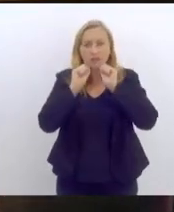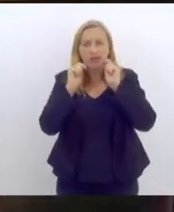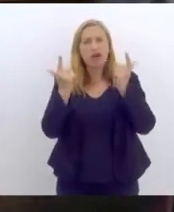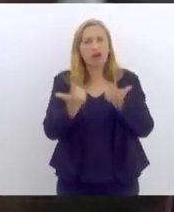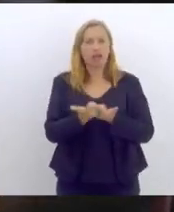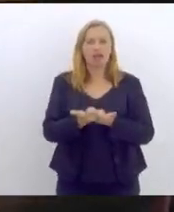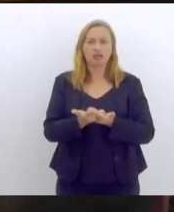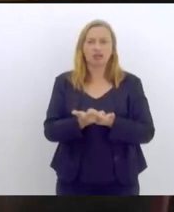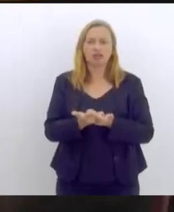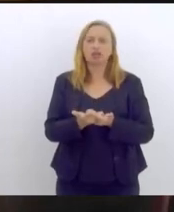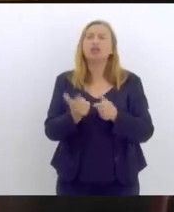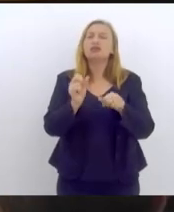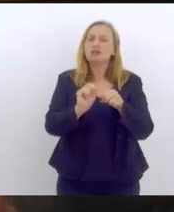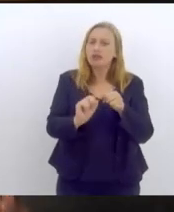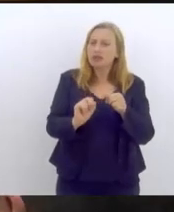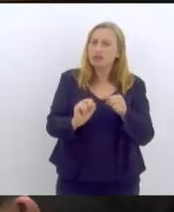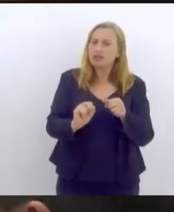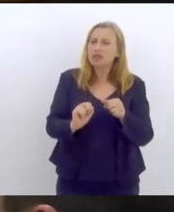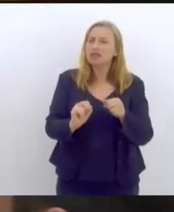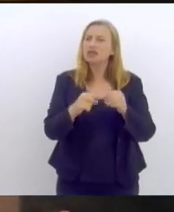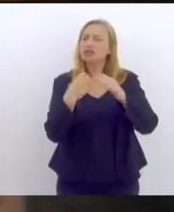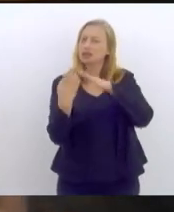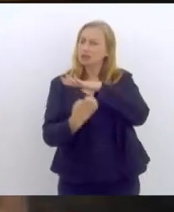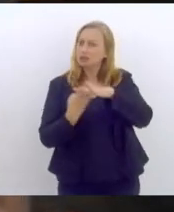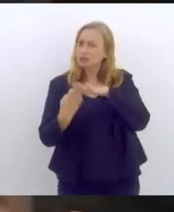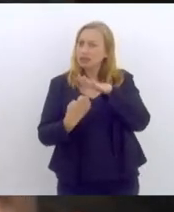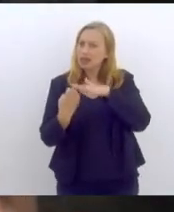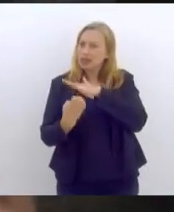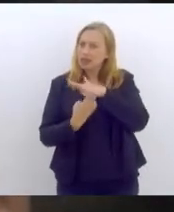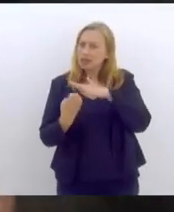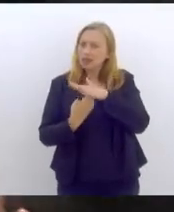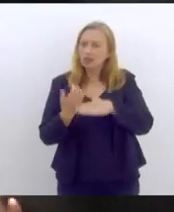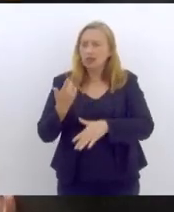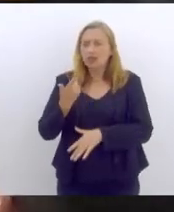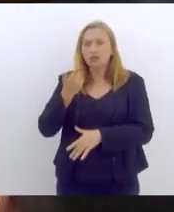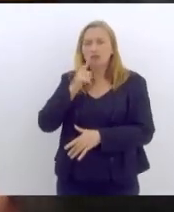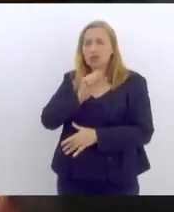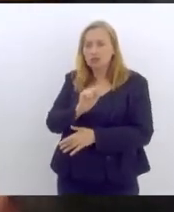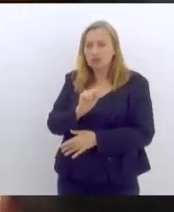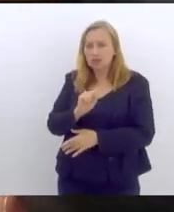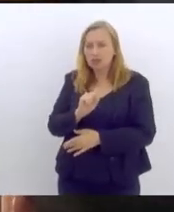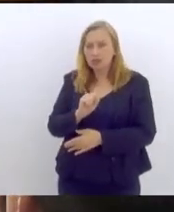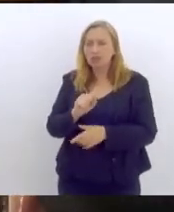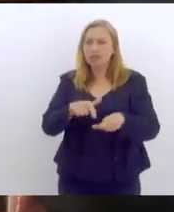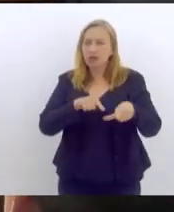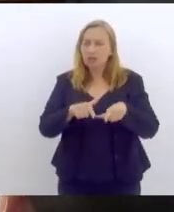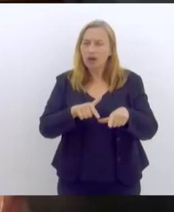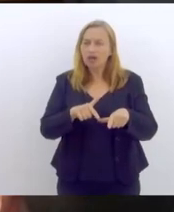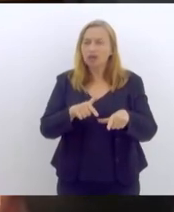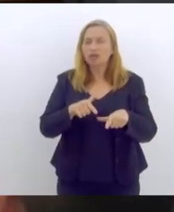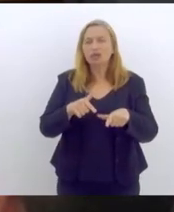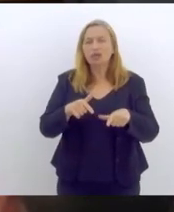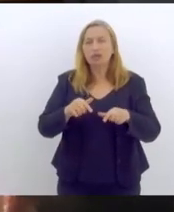e fazer com que essas concessionárias que ganharam essas concessões prestem